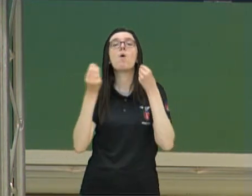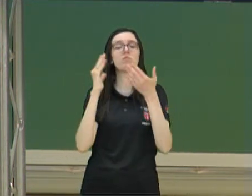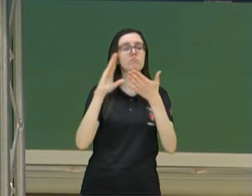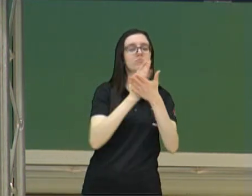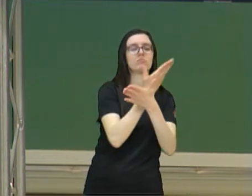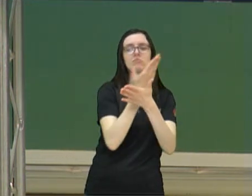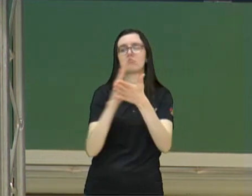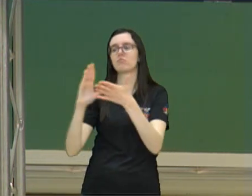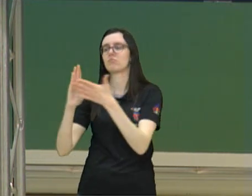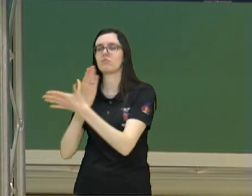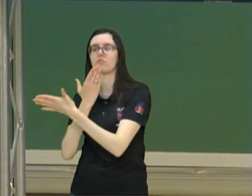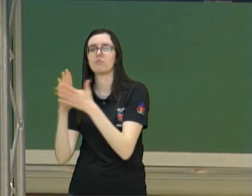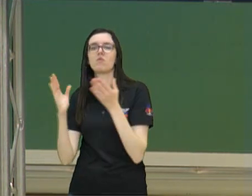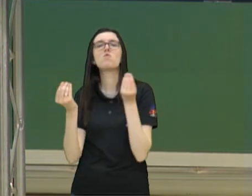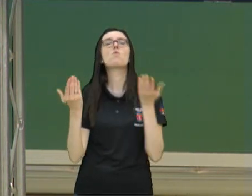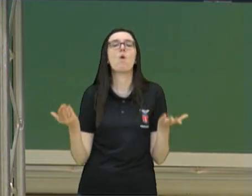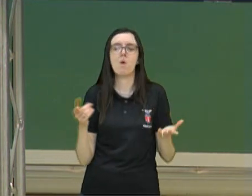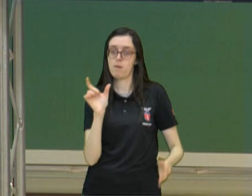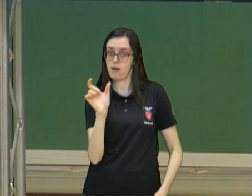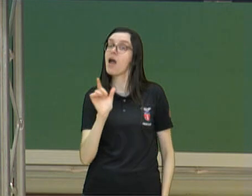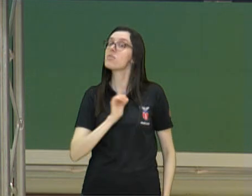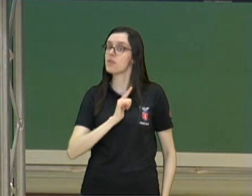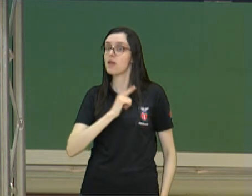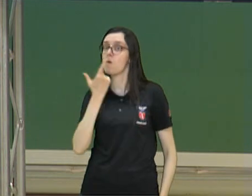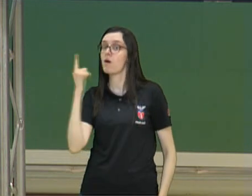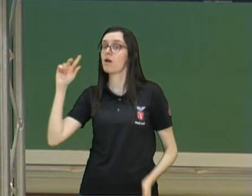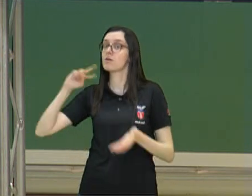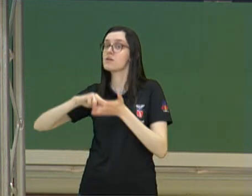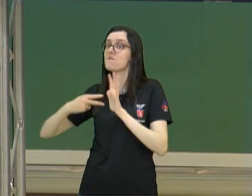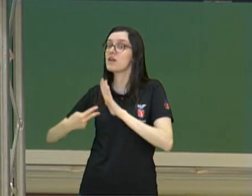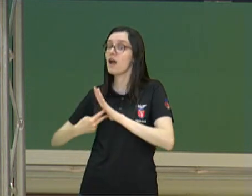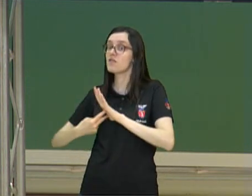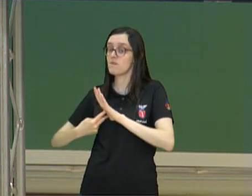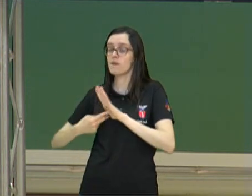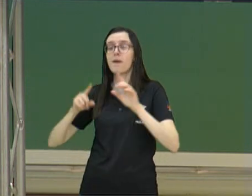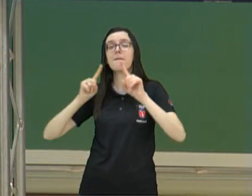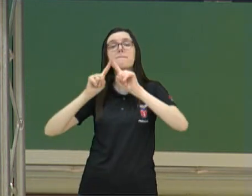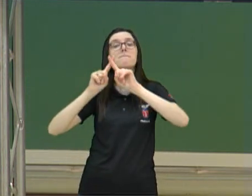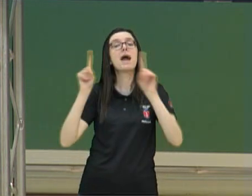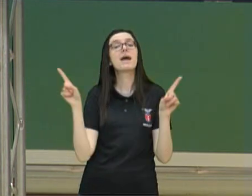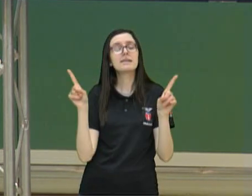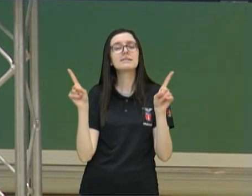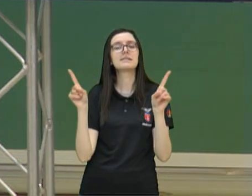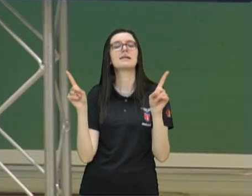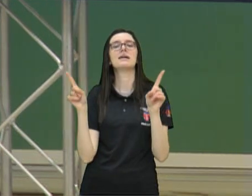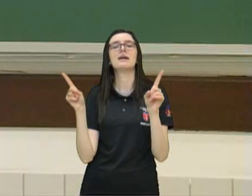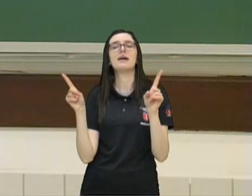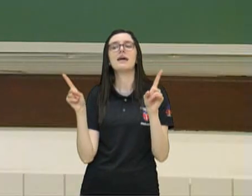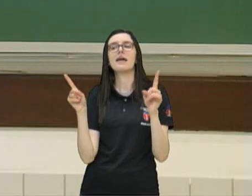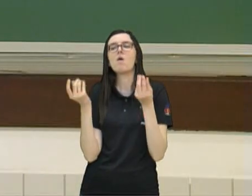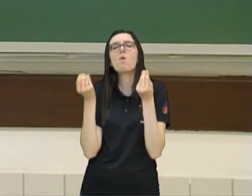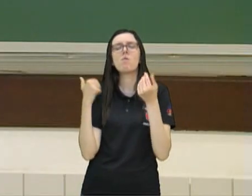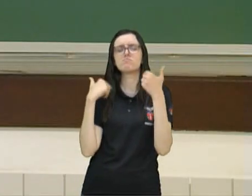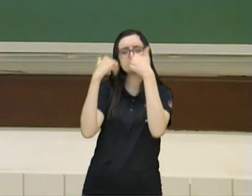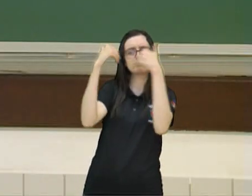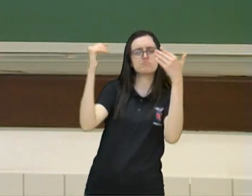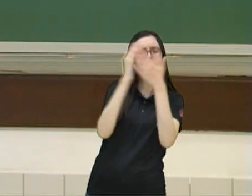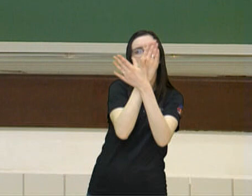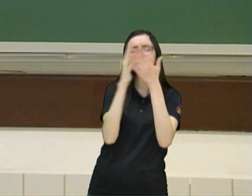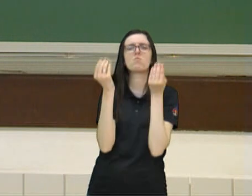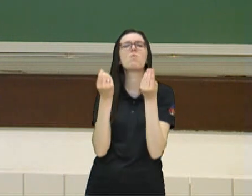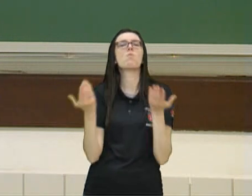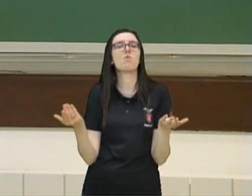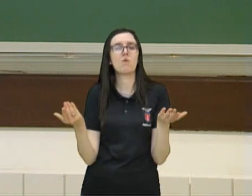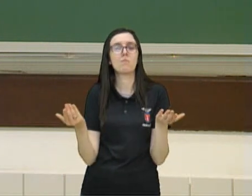palavra tem significado, digamos assim. Mas, como que eu vou separar se eu tirar esse